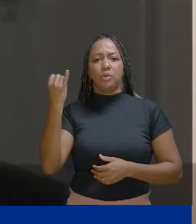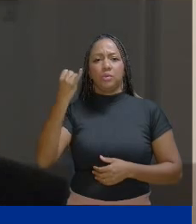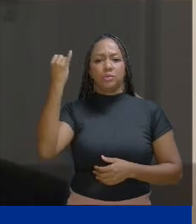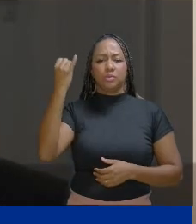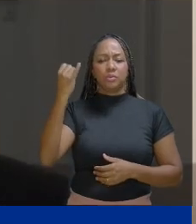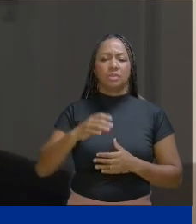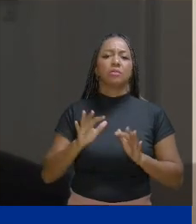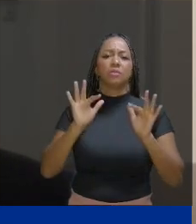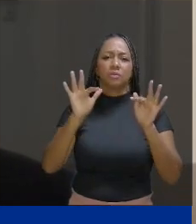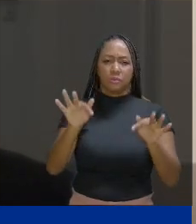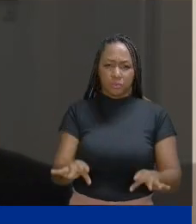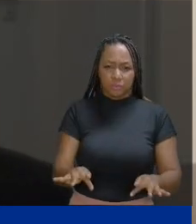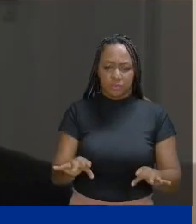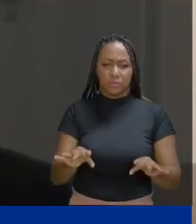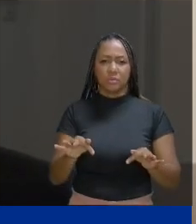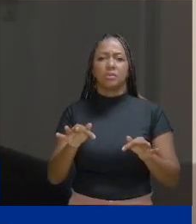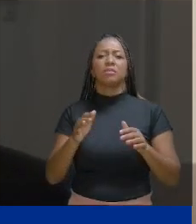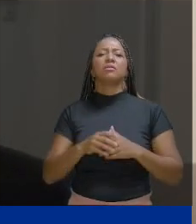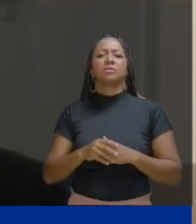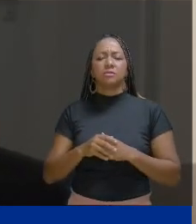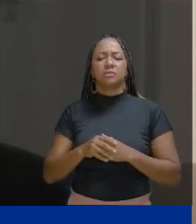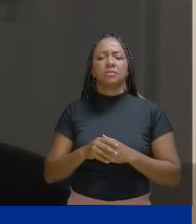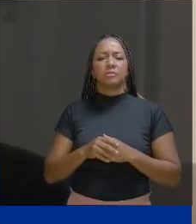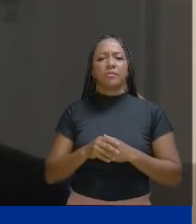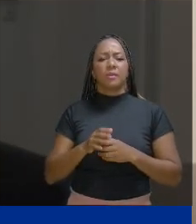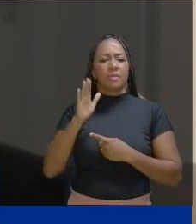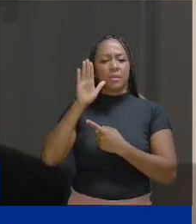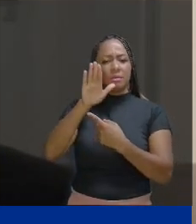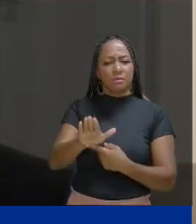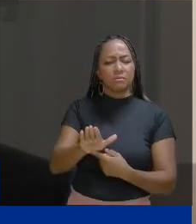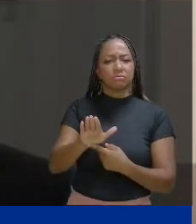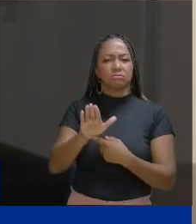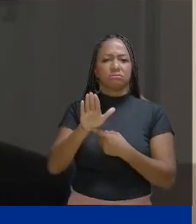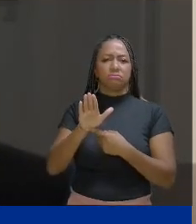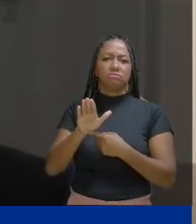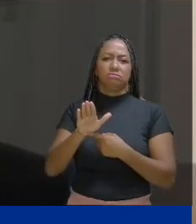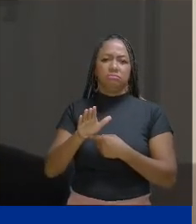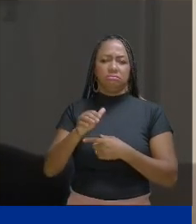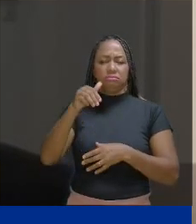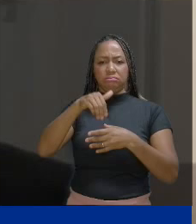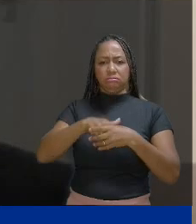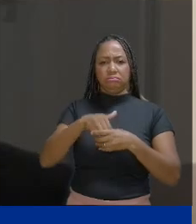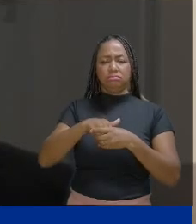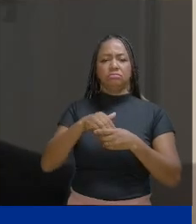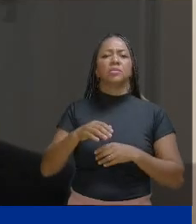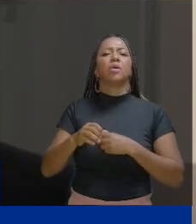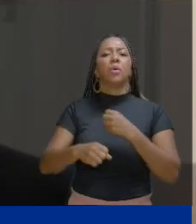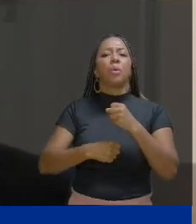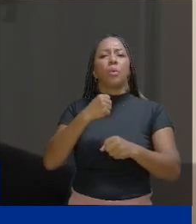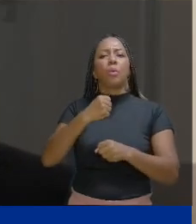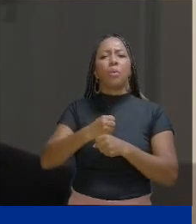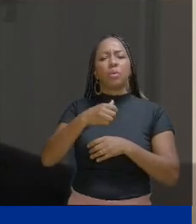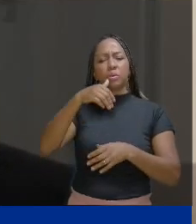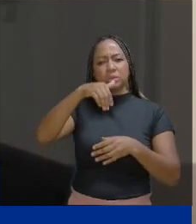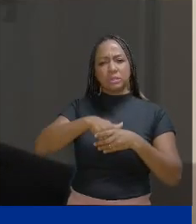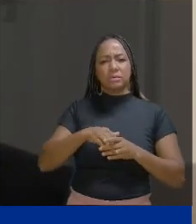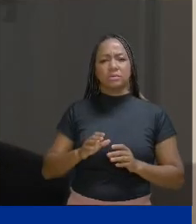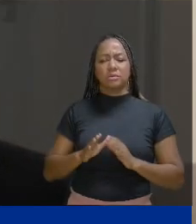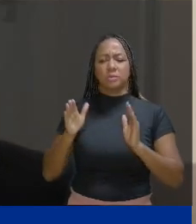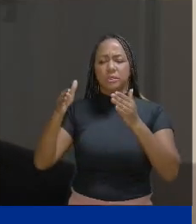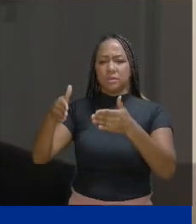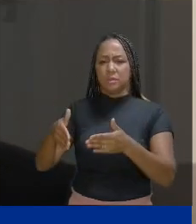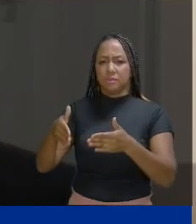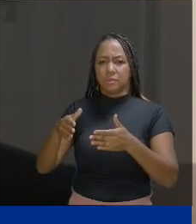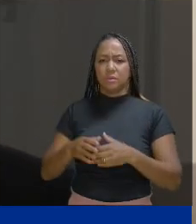importante, porque o fim especial de agir é vinculado ao benefício obtido pelo eleitor. E o ano dessa eleição foi um ano muito